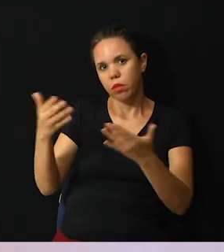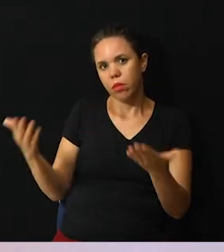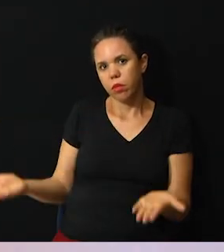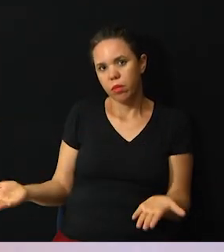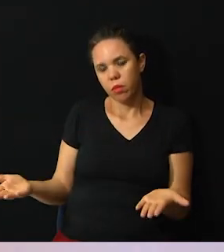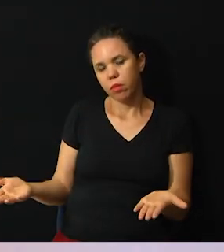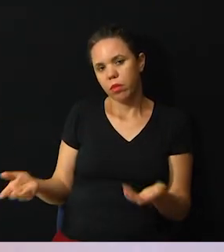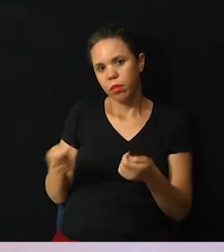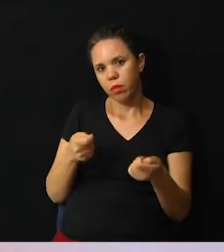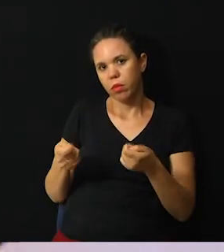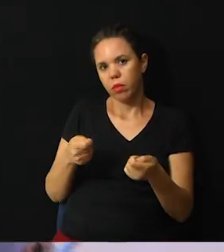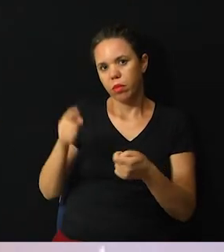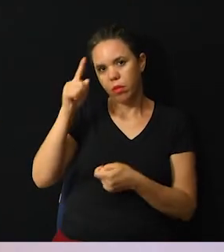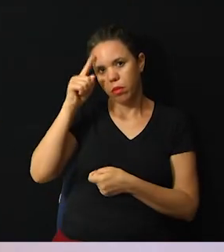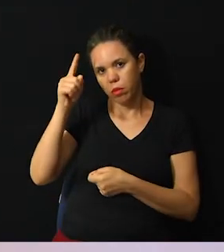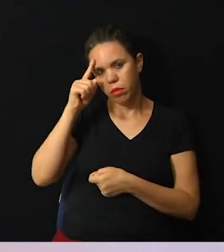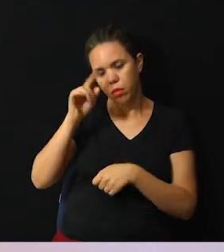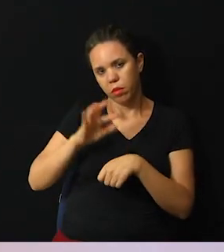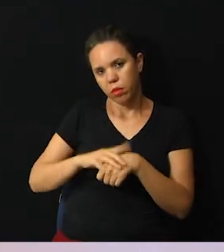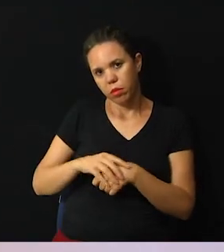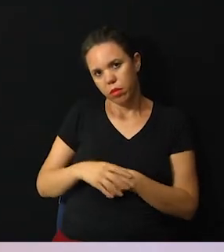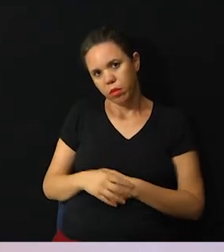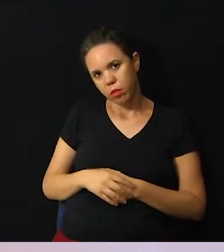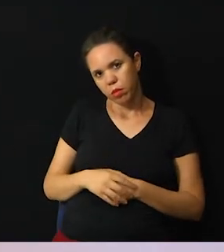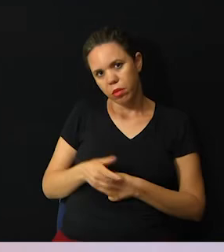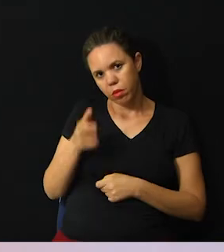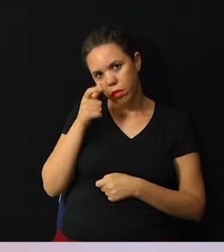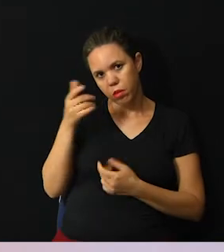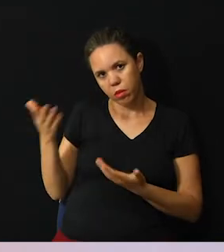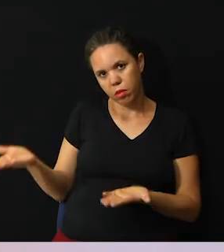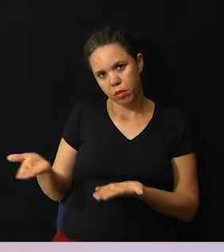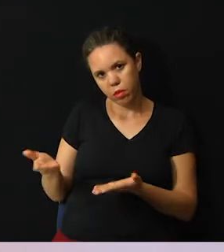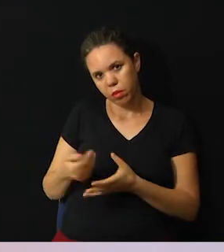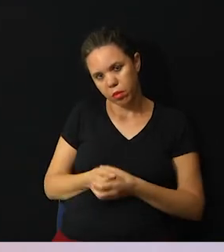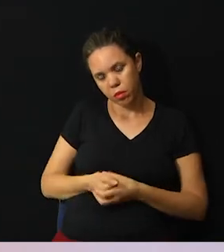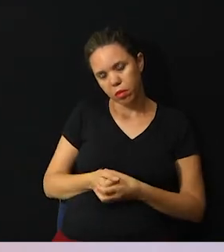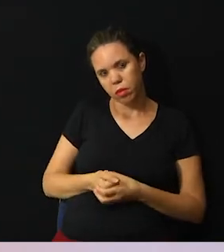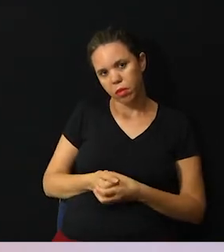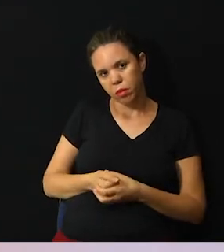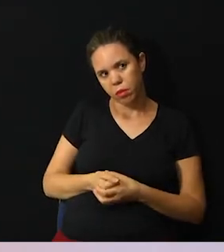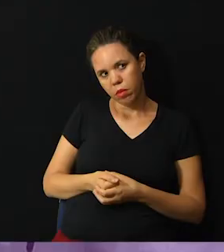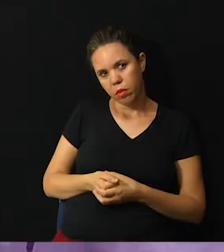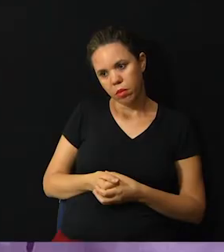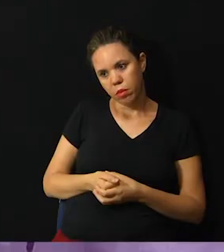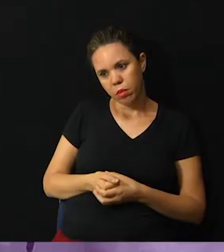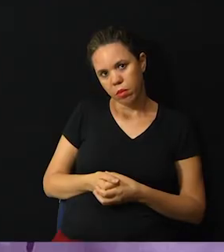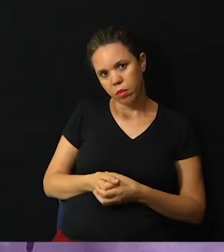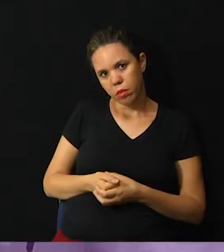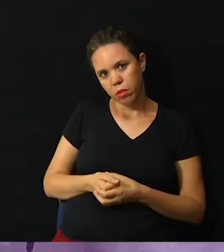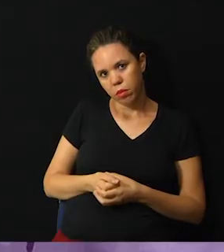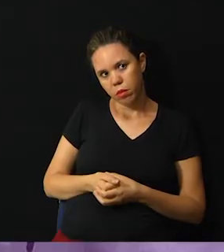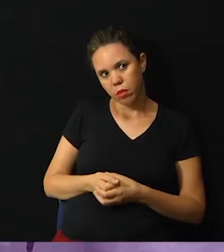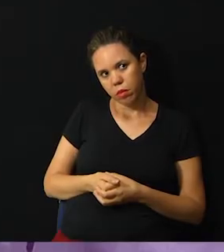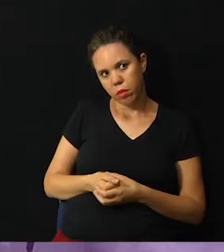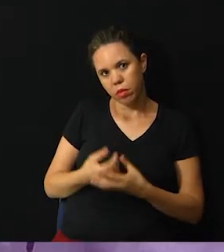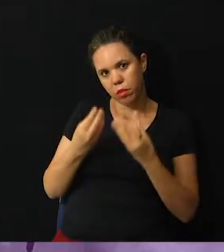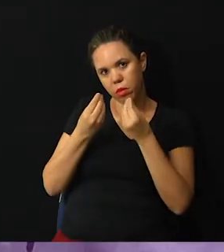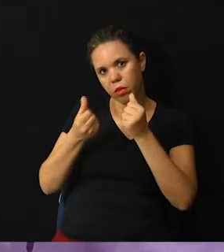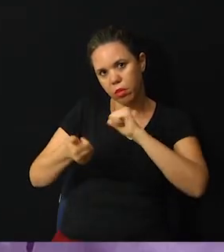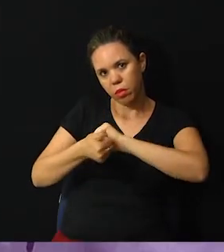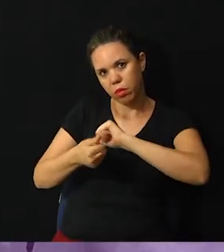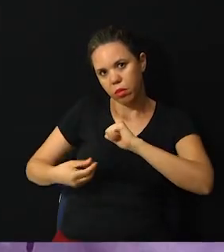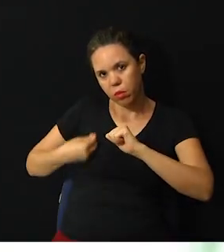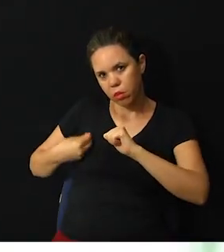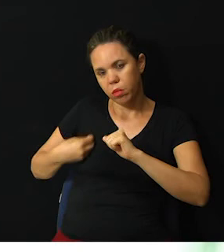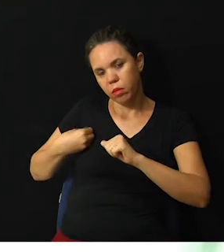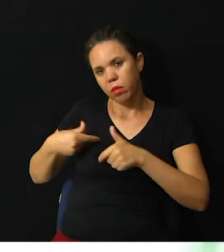recado da senhora que lida aí todos os dias com essa doença, para quem está assistindo a gente nesse momento? É buscar qualidade